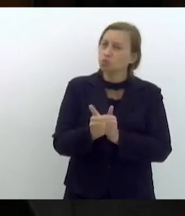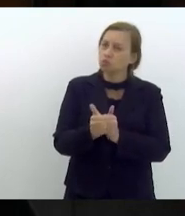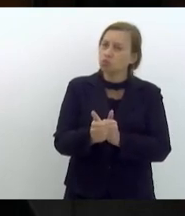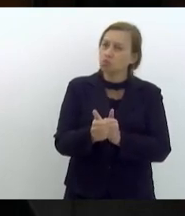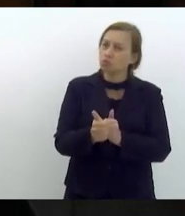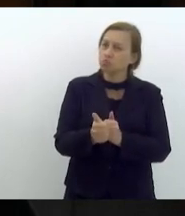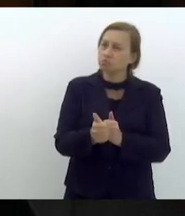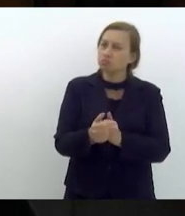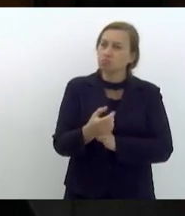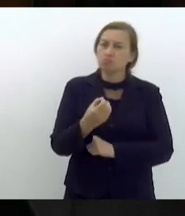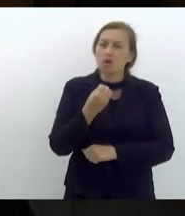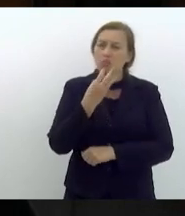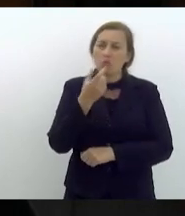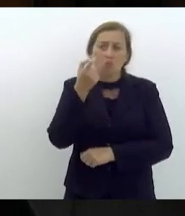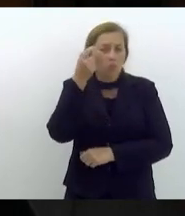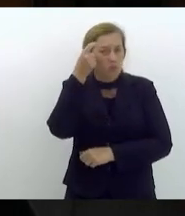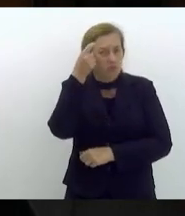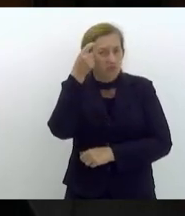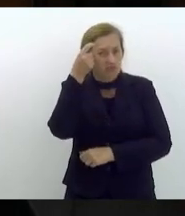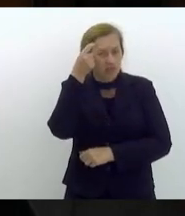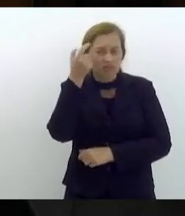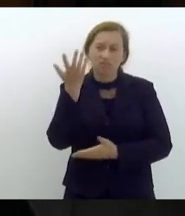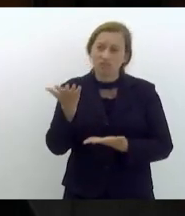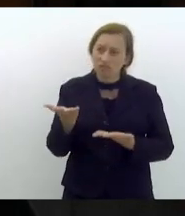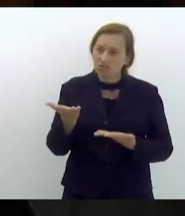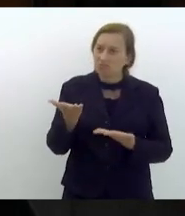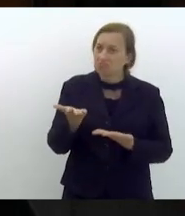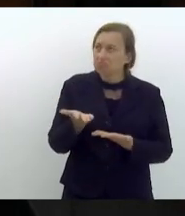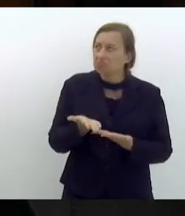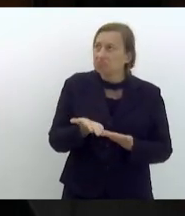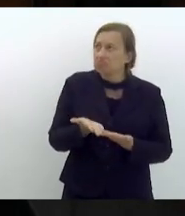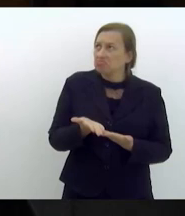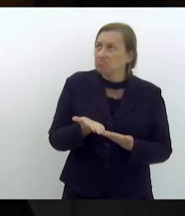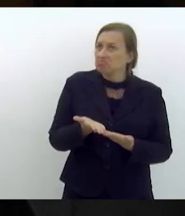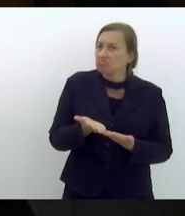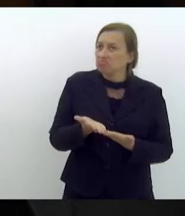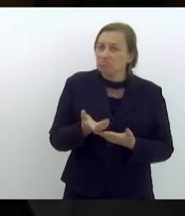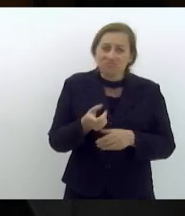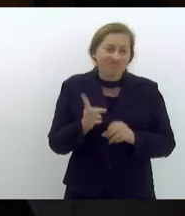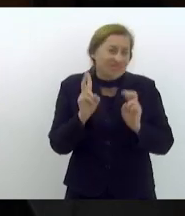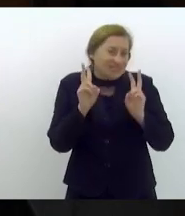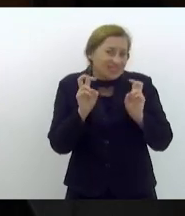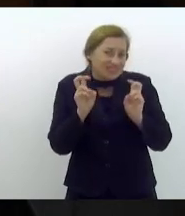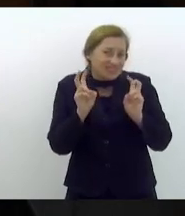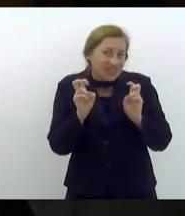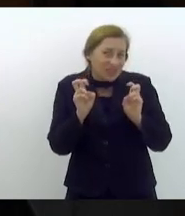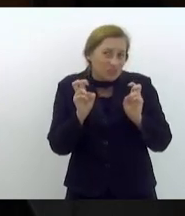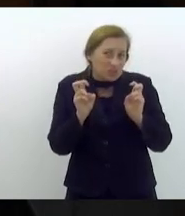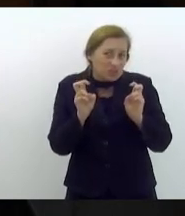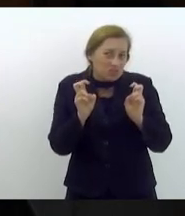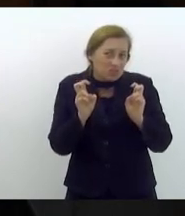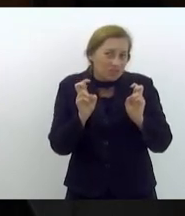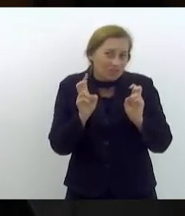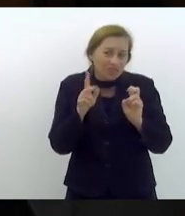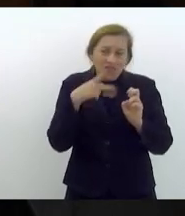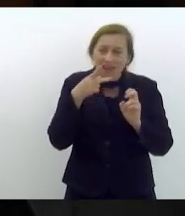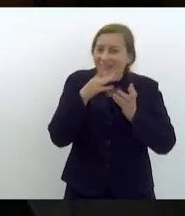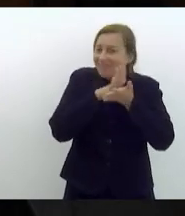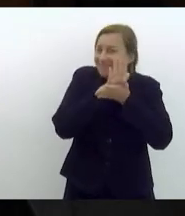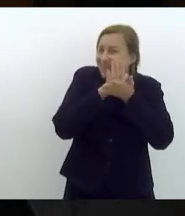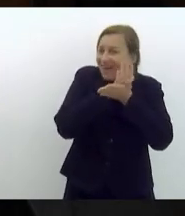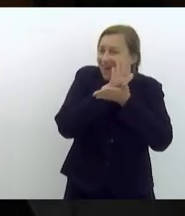o extremo bom senso e nem nesse tema não foi tocado